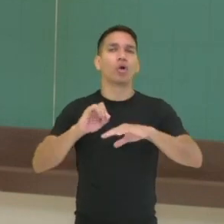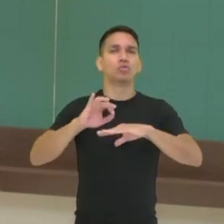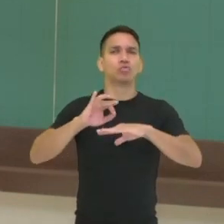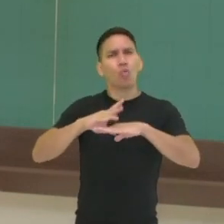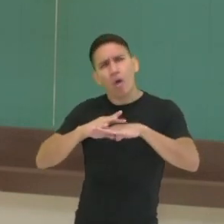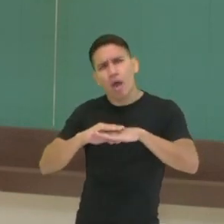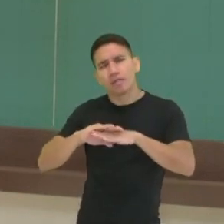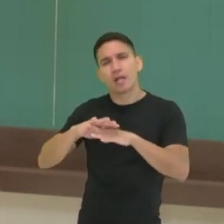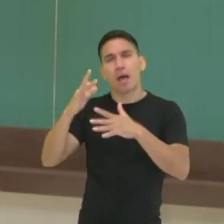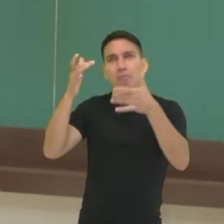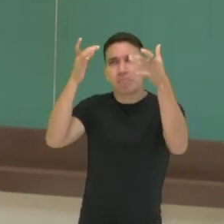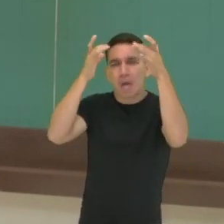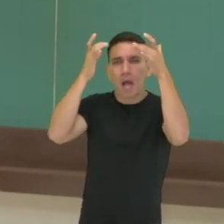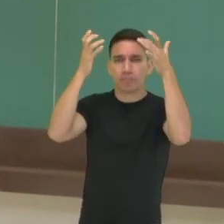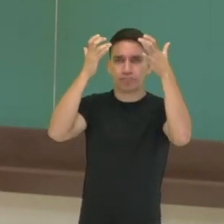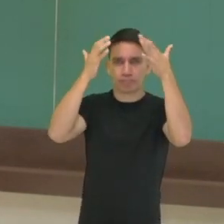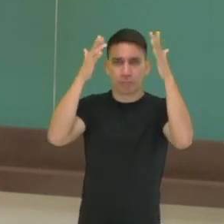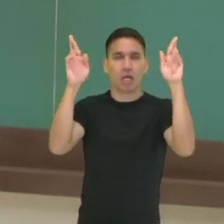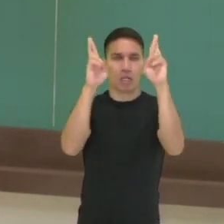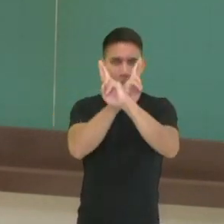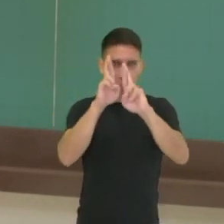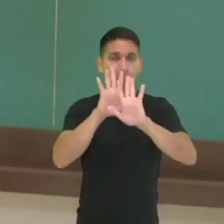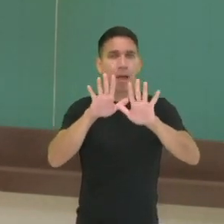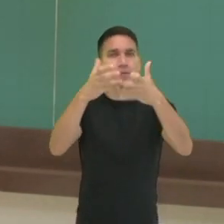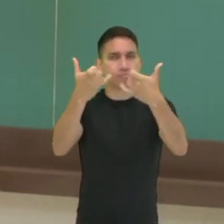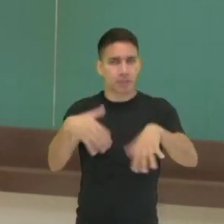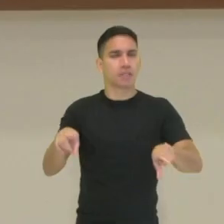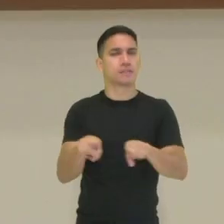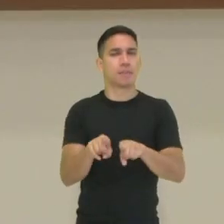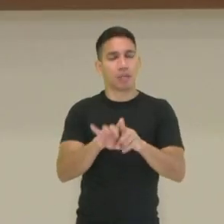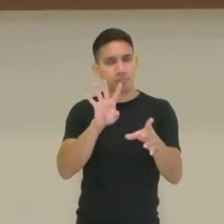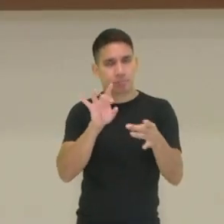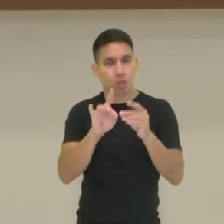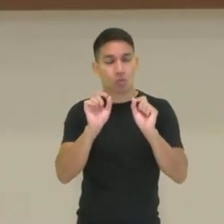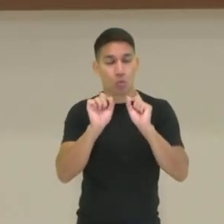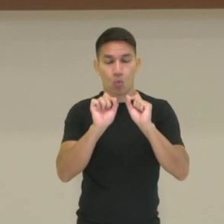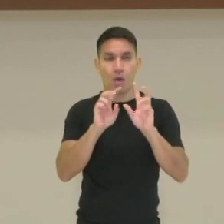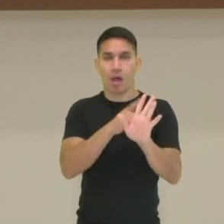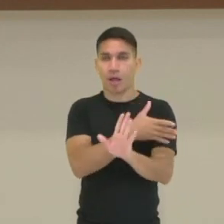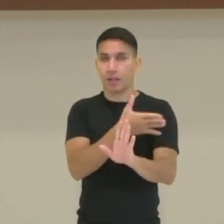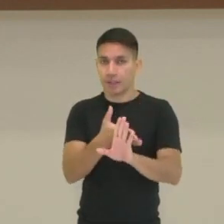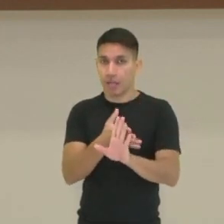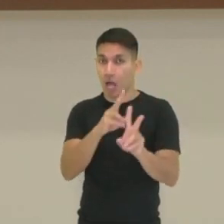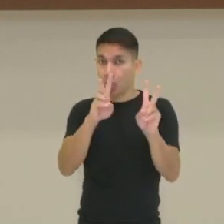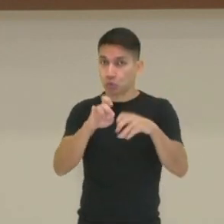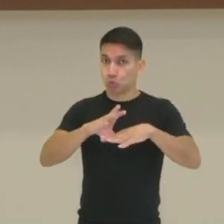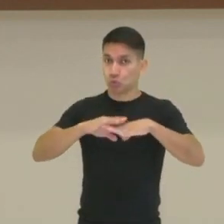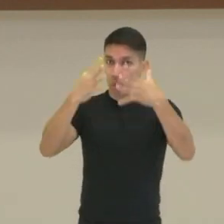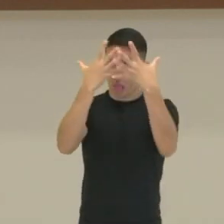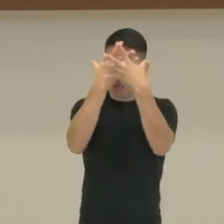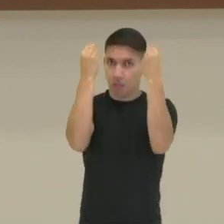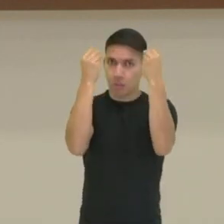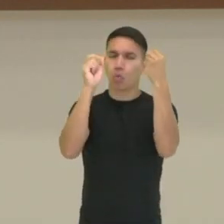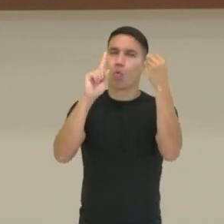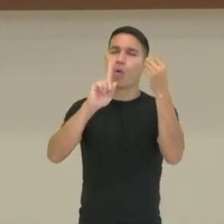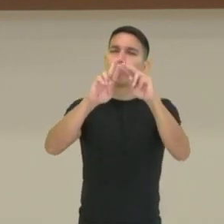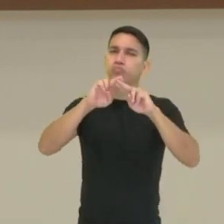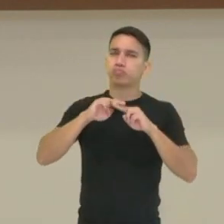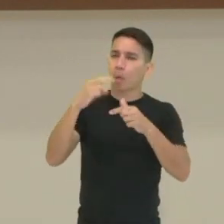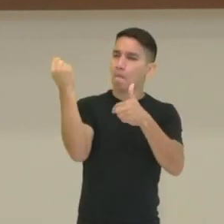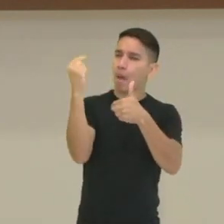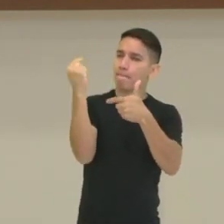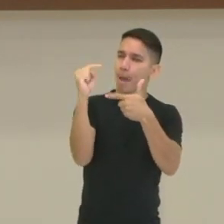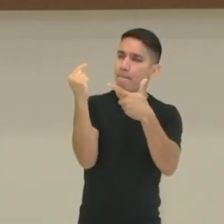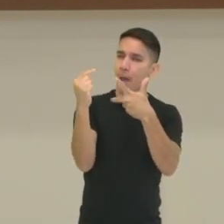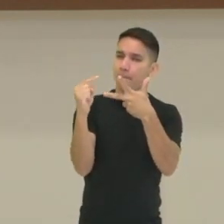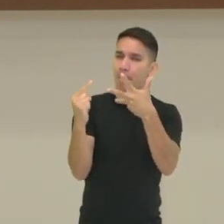Alzheimer. Ok, nós conhecemos, nós vimos um pouquinho sobre o Alzheimer. Então, os fatores